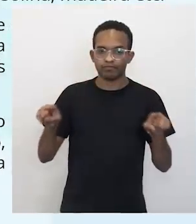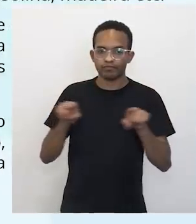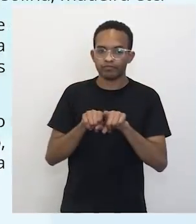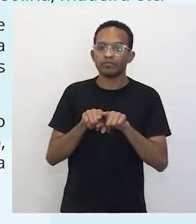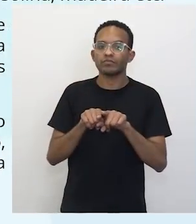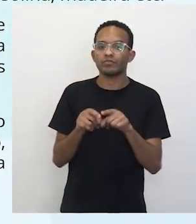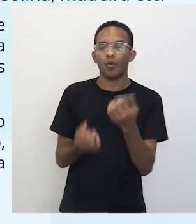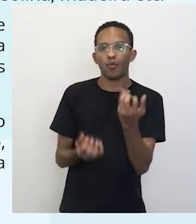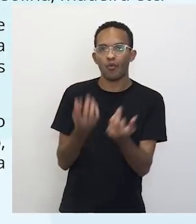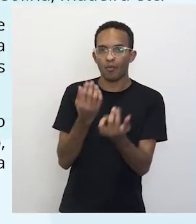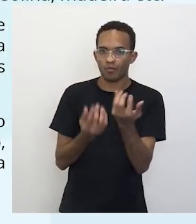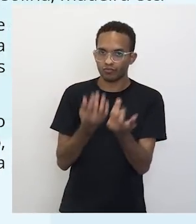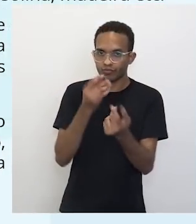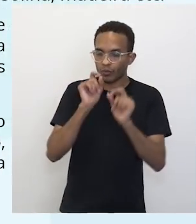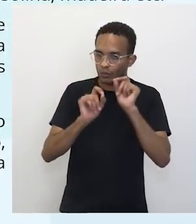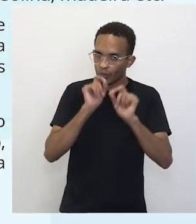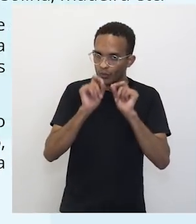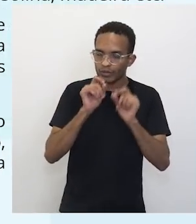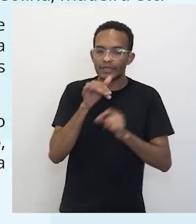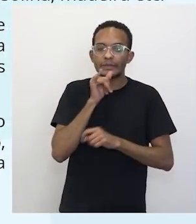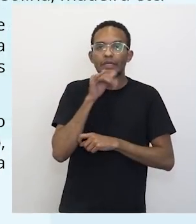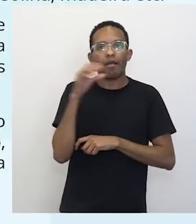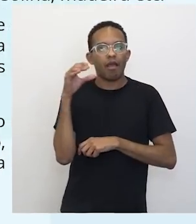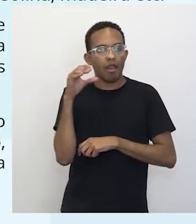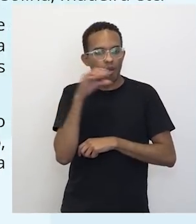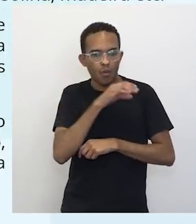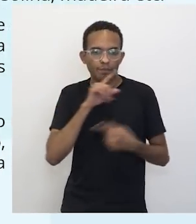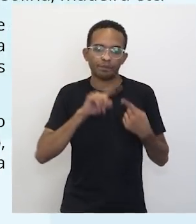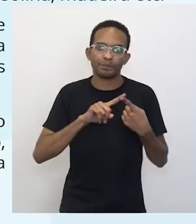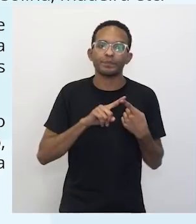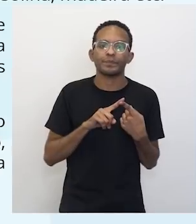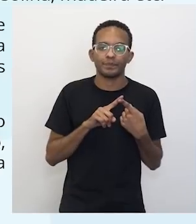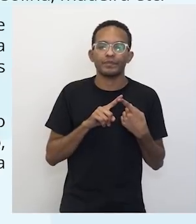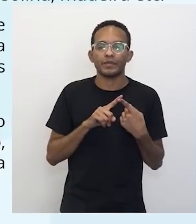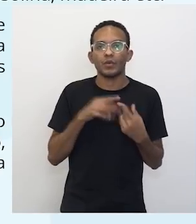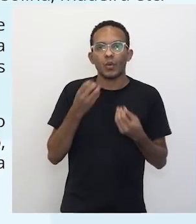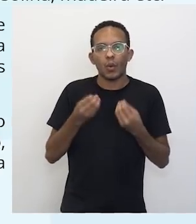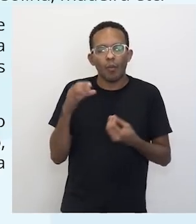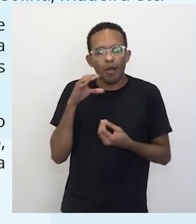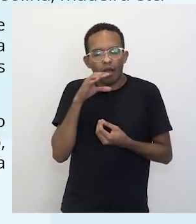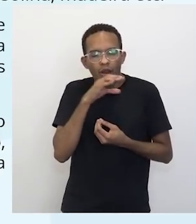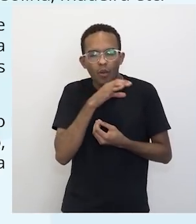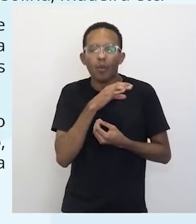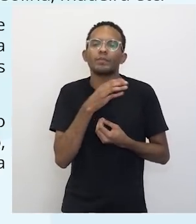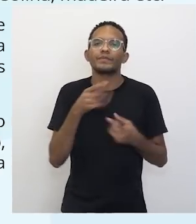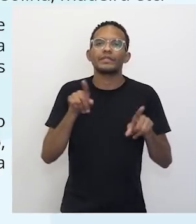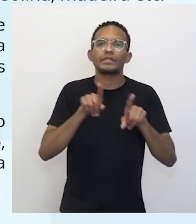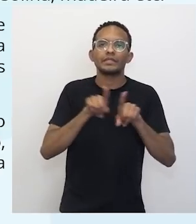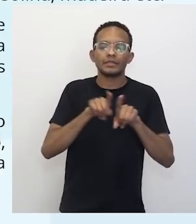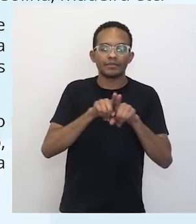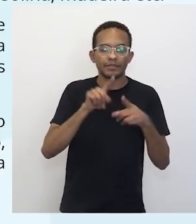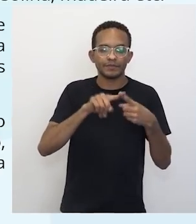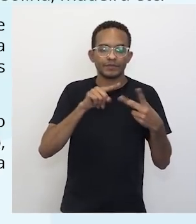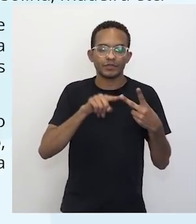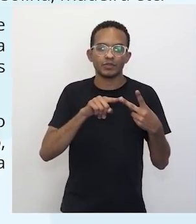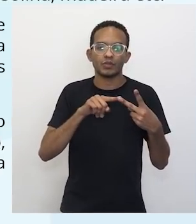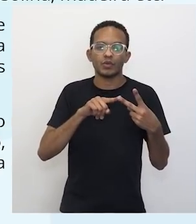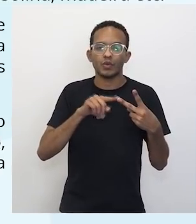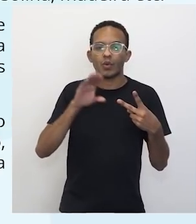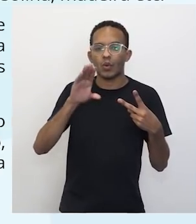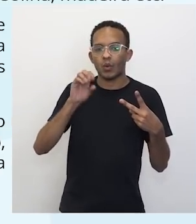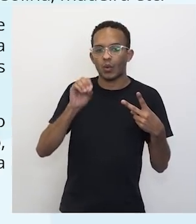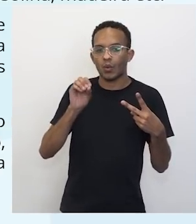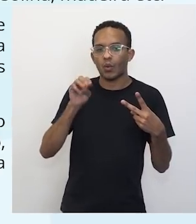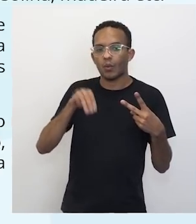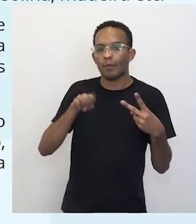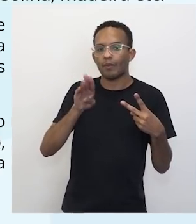combustão, que seria calor, né, uma fonte de calor, comburente. O que é o